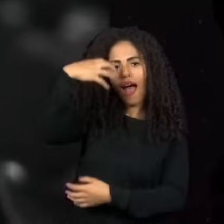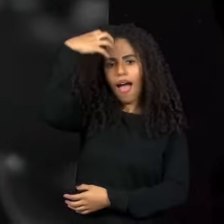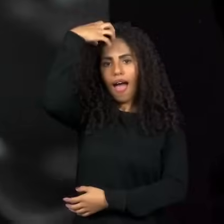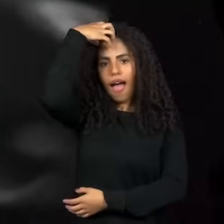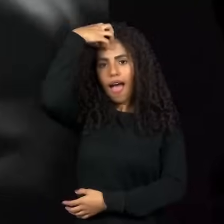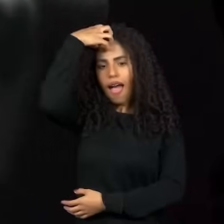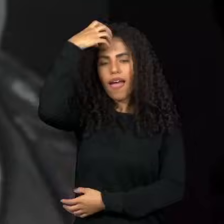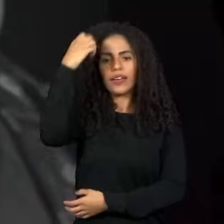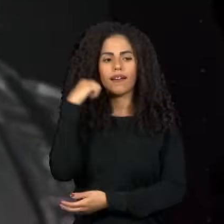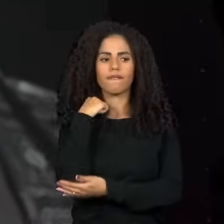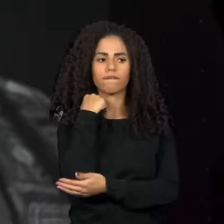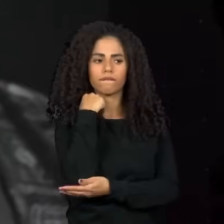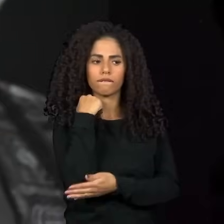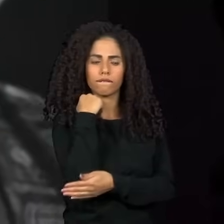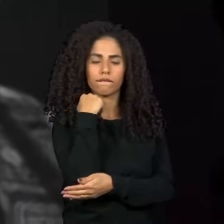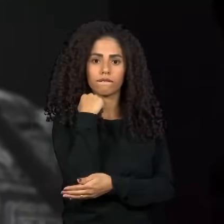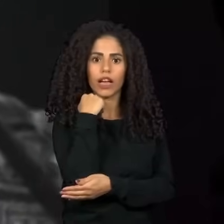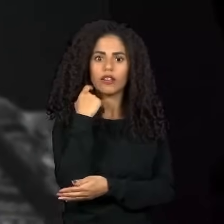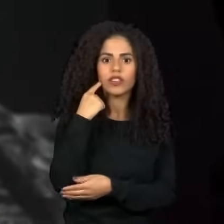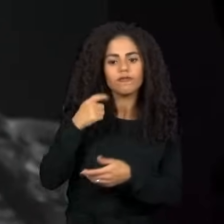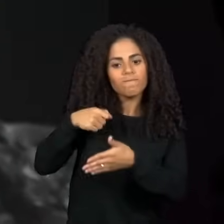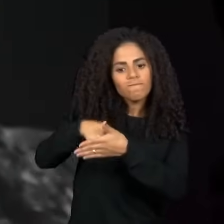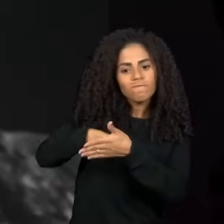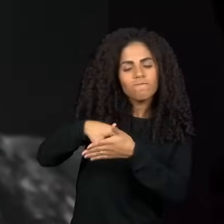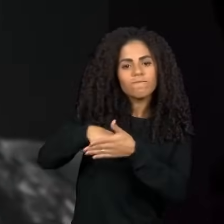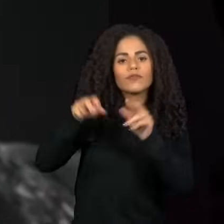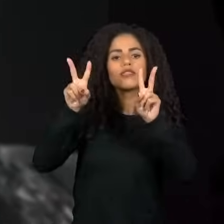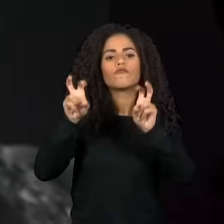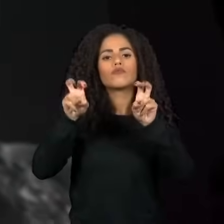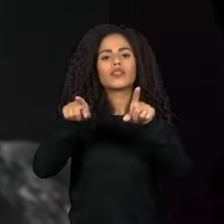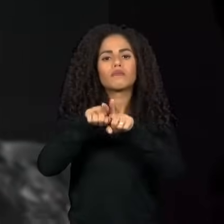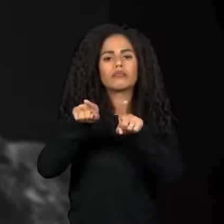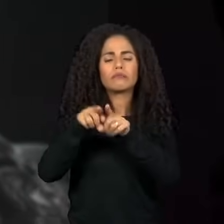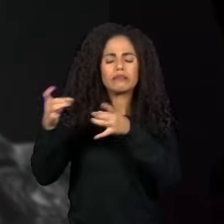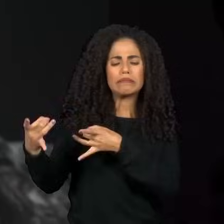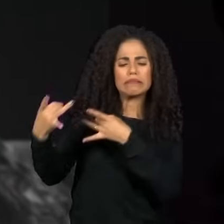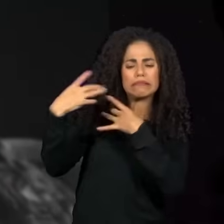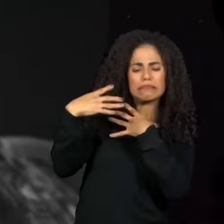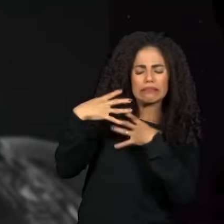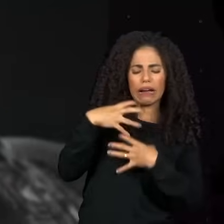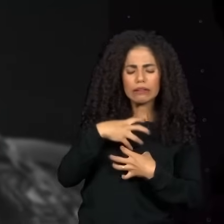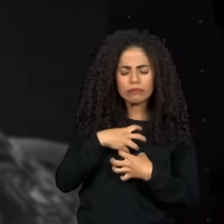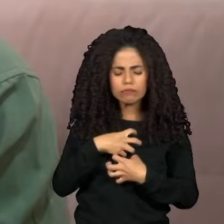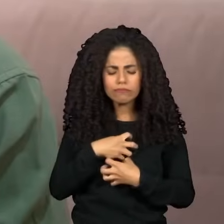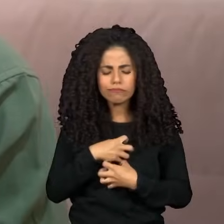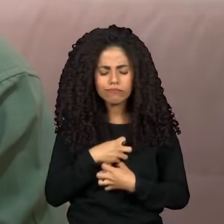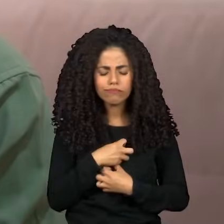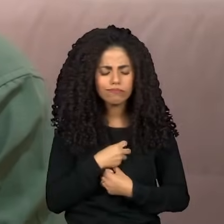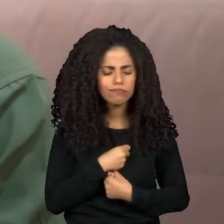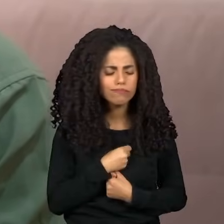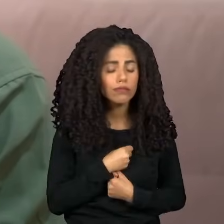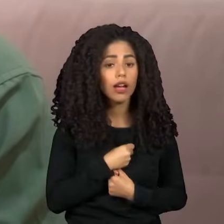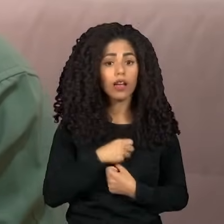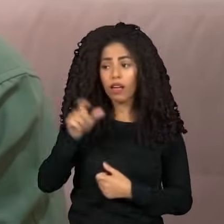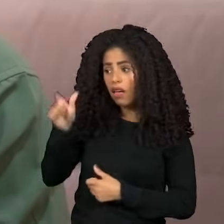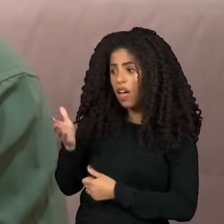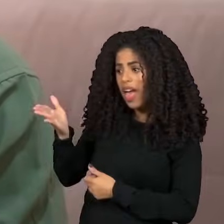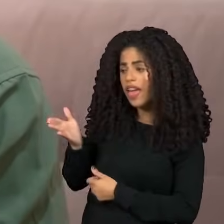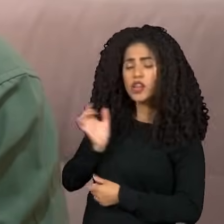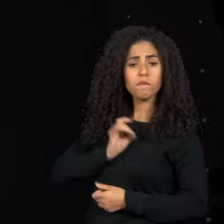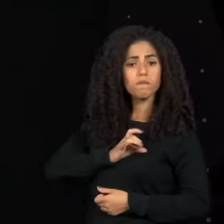cotovelo no Brasil. Ele insistiu muito nesse tema do abandono, da mágoa, desse sentimento, do ressentimento também. Um homem que não teve medo de